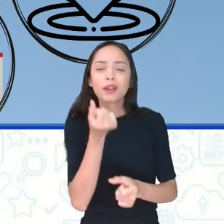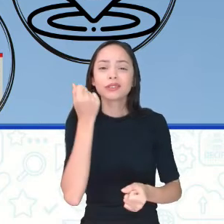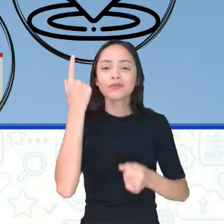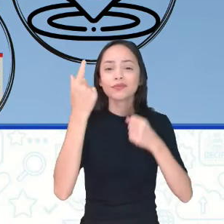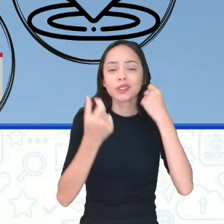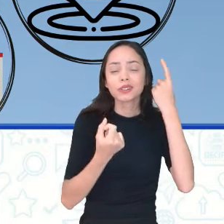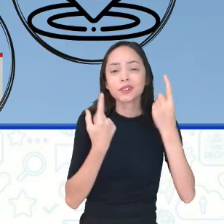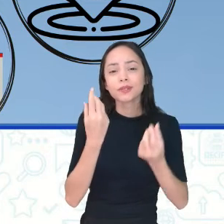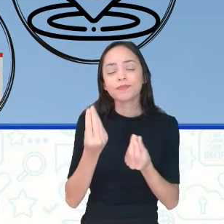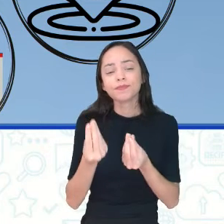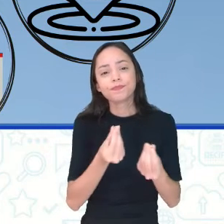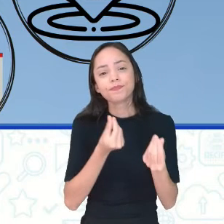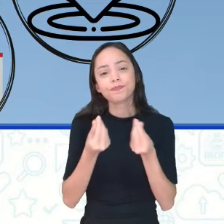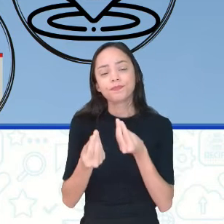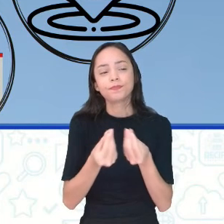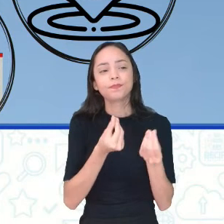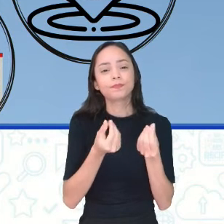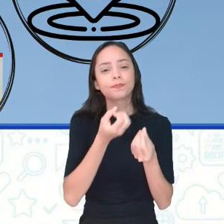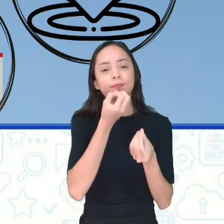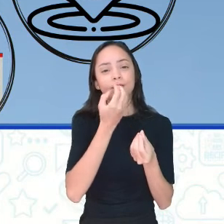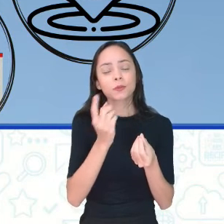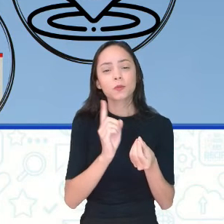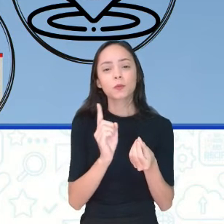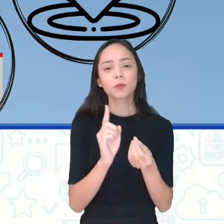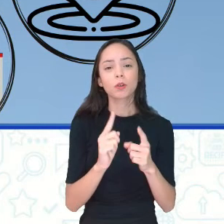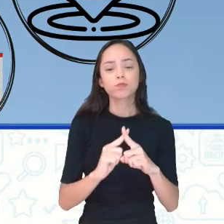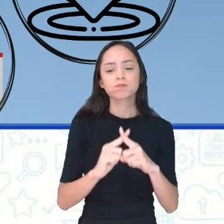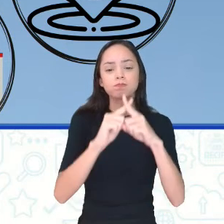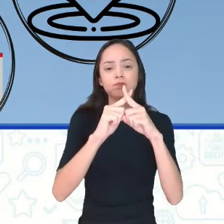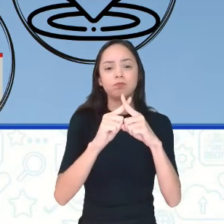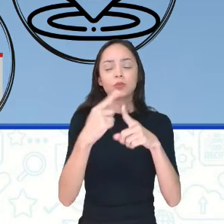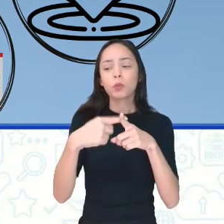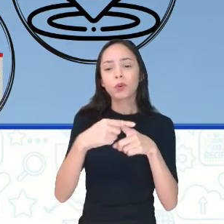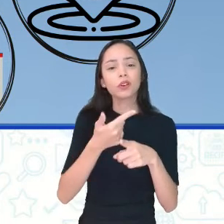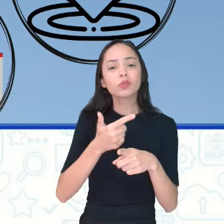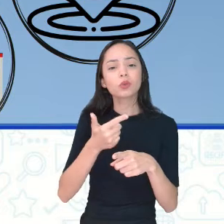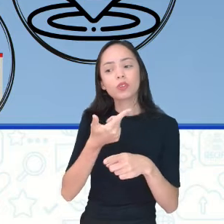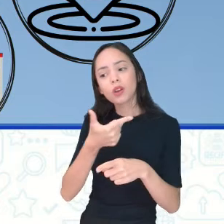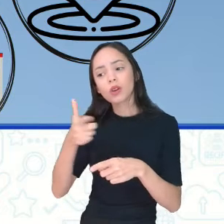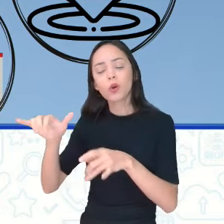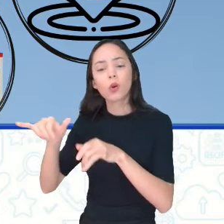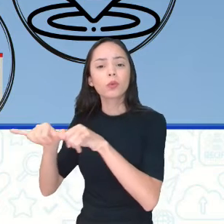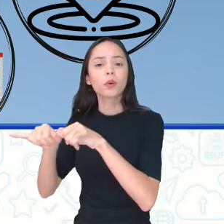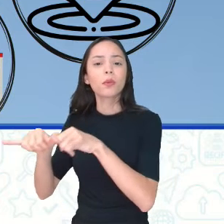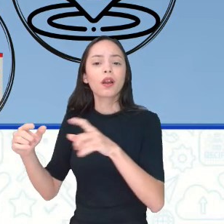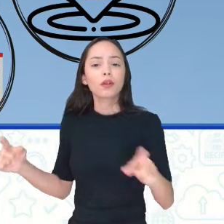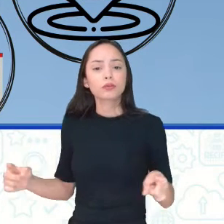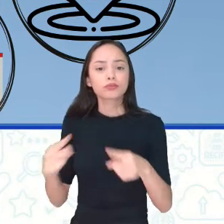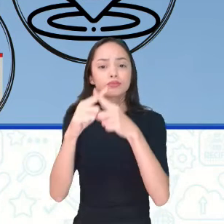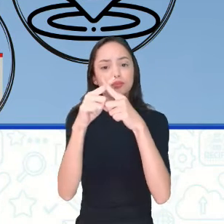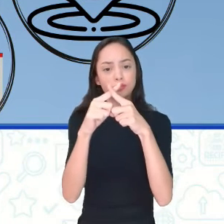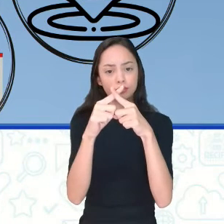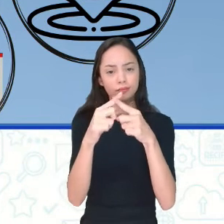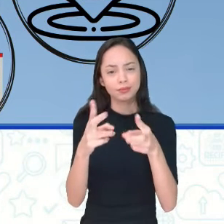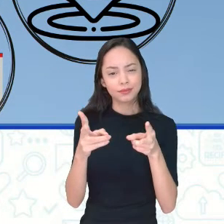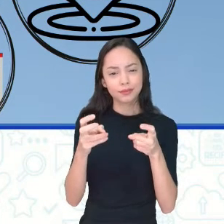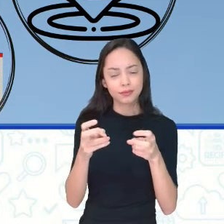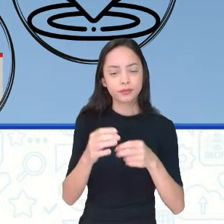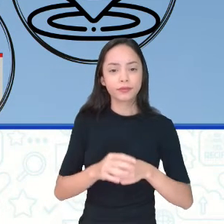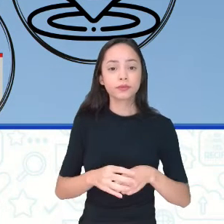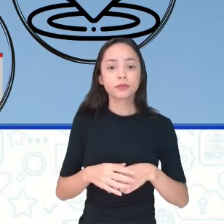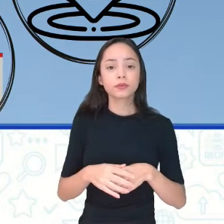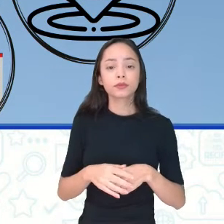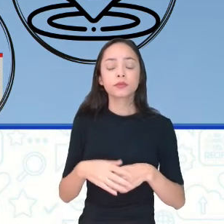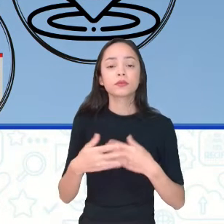sejam tão competitivos, porque não vai ter ninguém ali para concorrer com ele, né? Percebe? Então, a